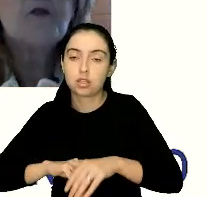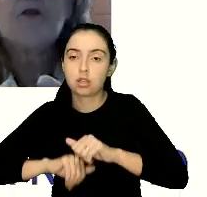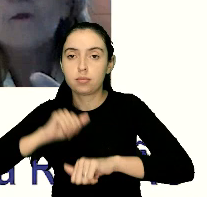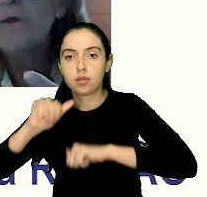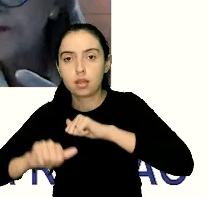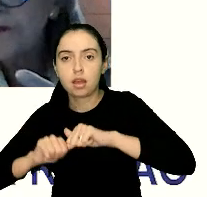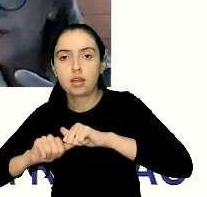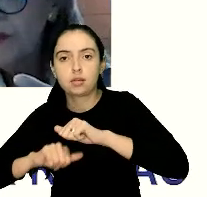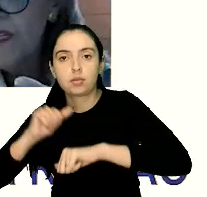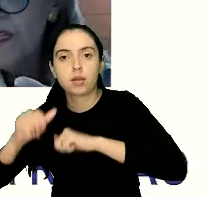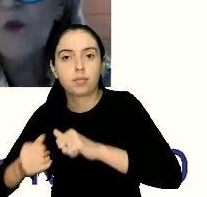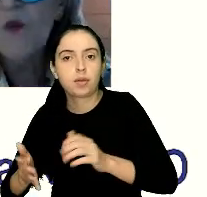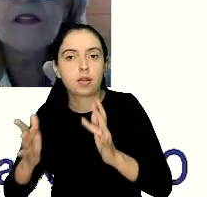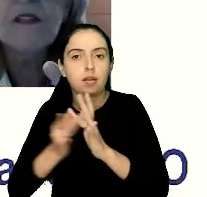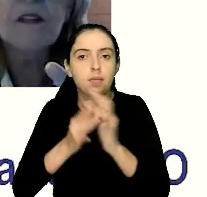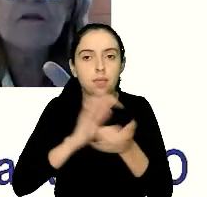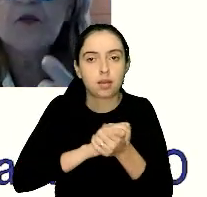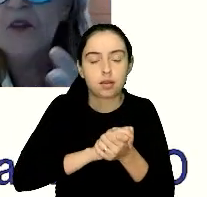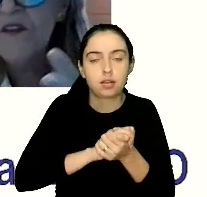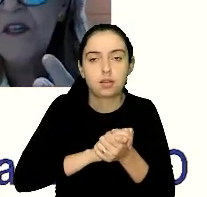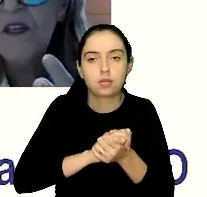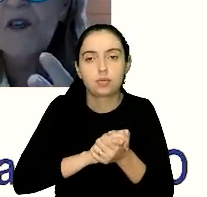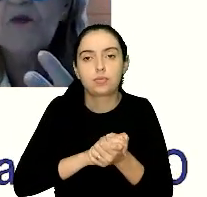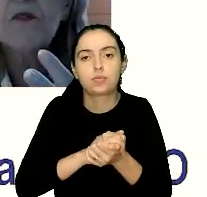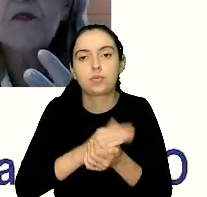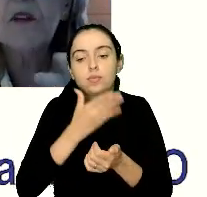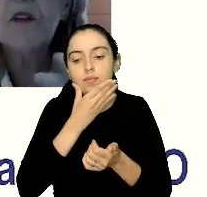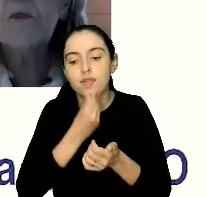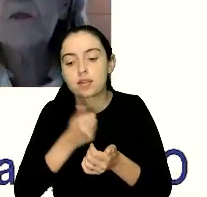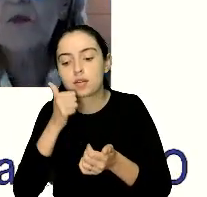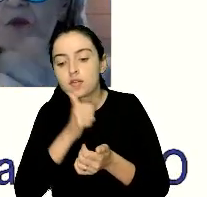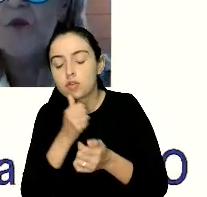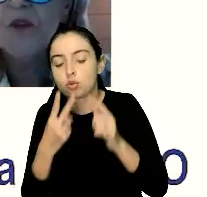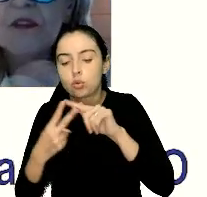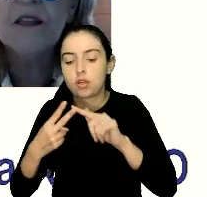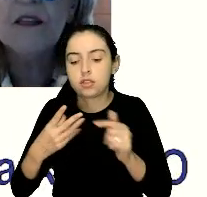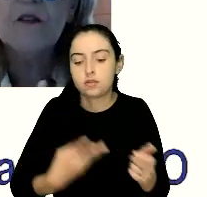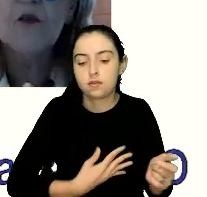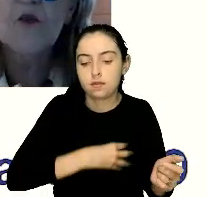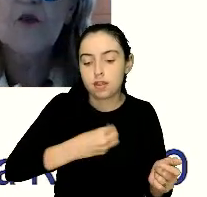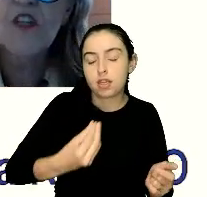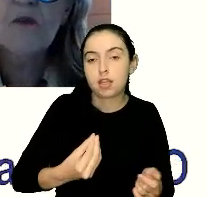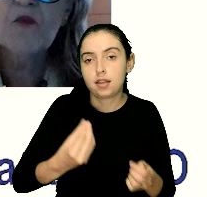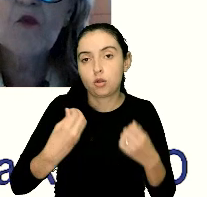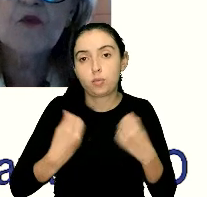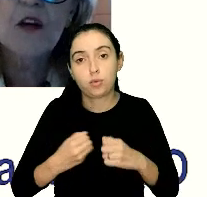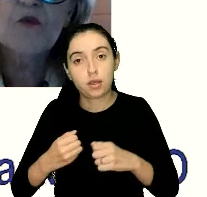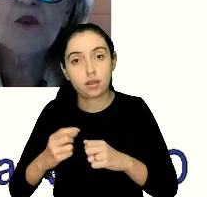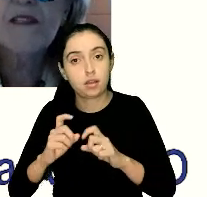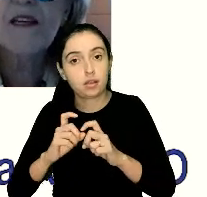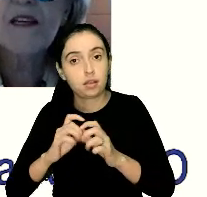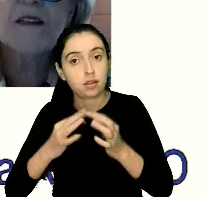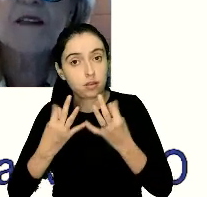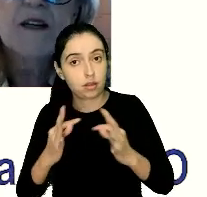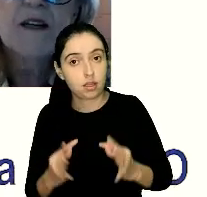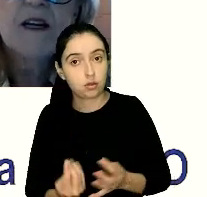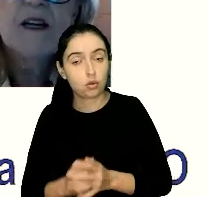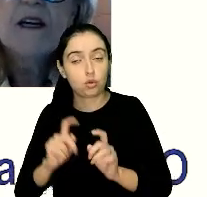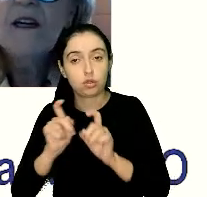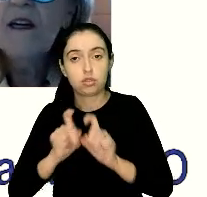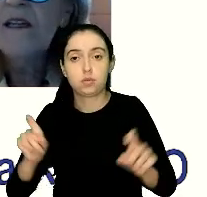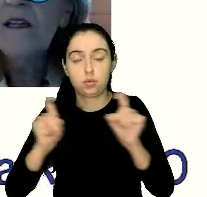com marido, esposa, 2 filhos, né, por conta da tecnologia, do computador,